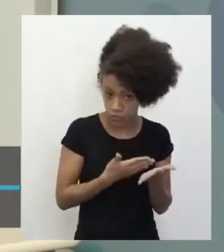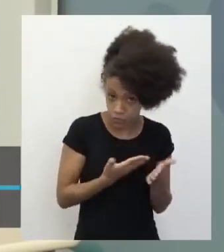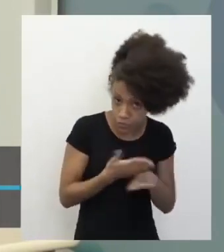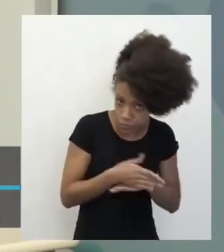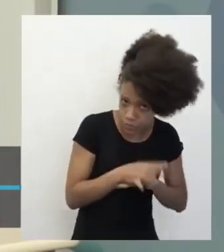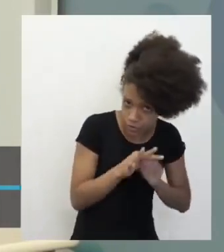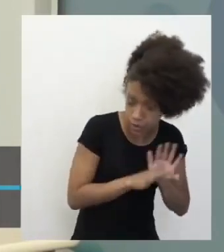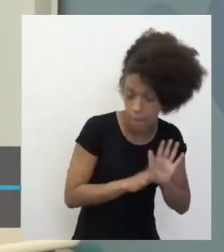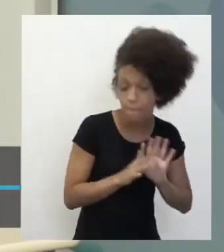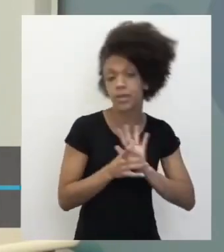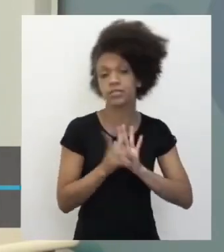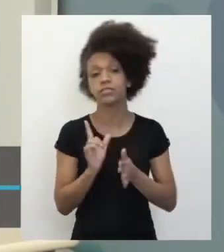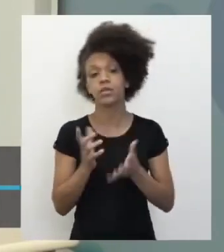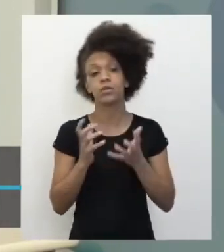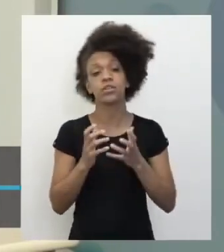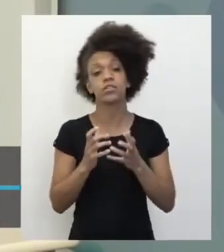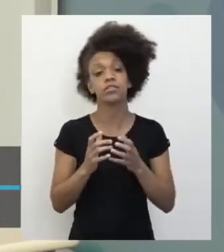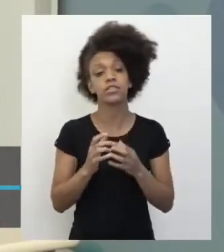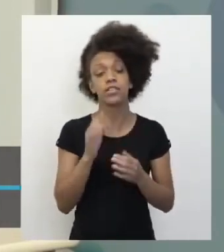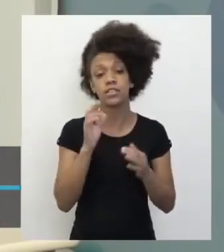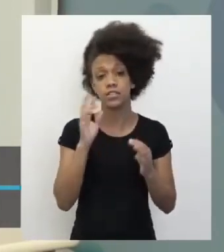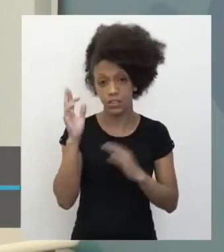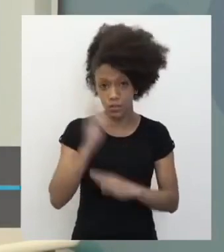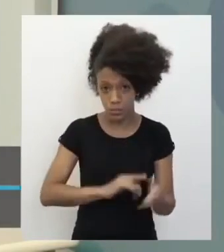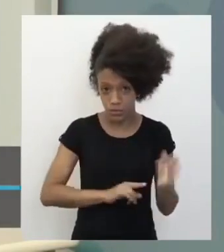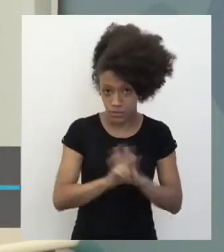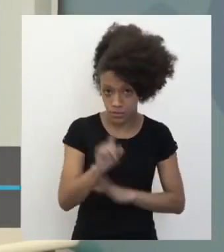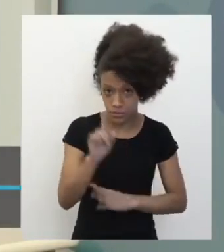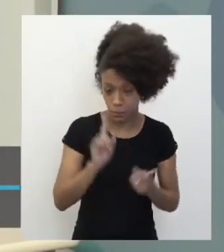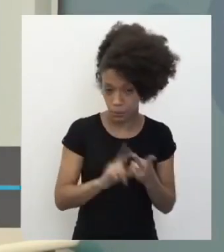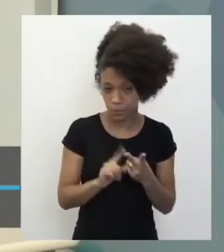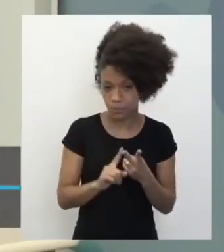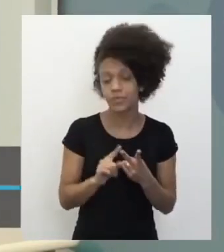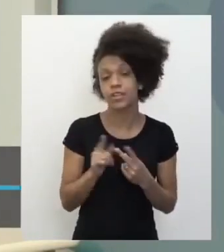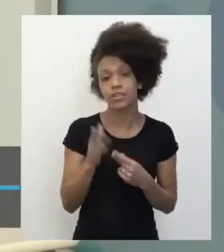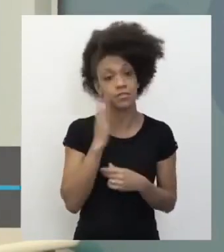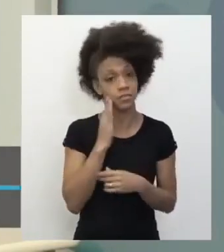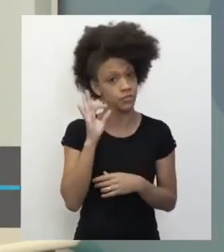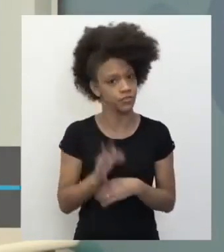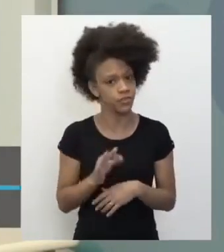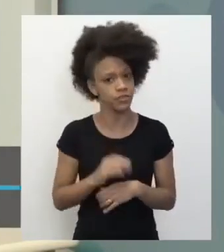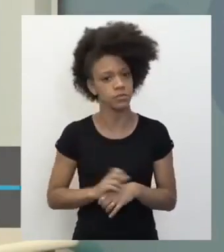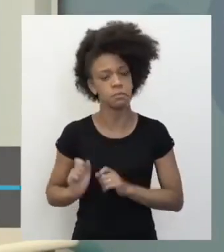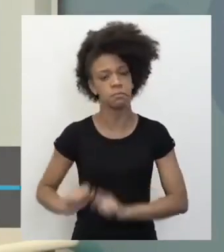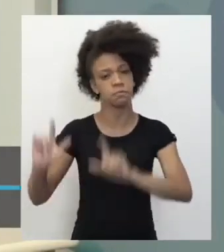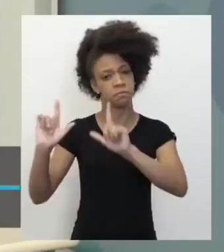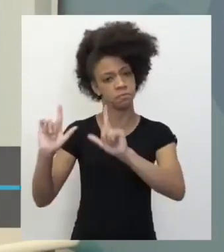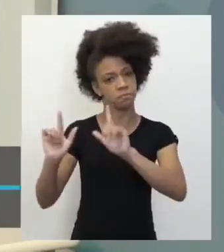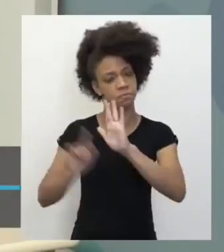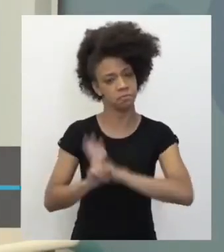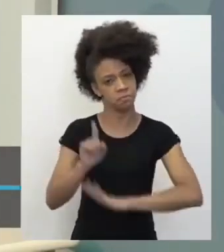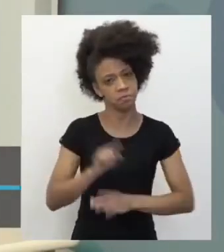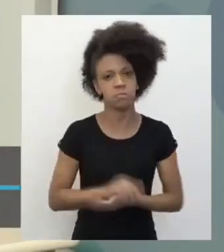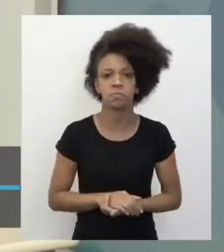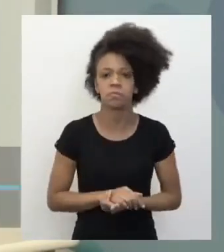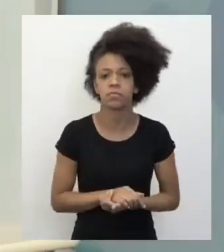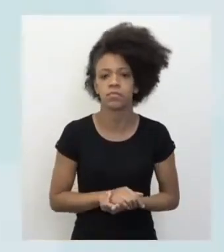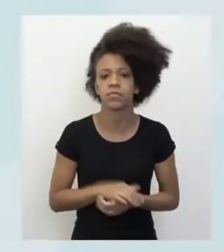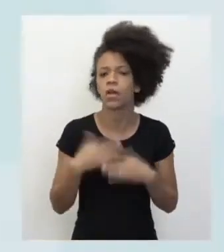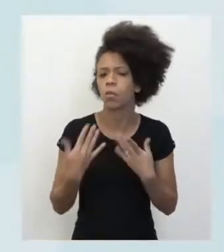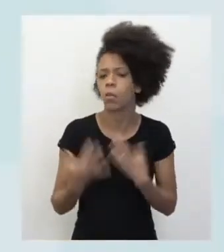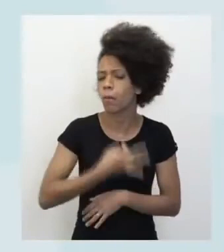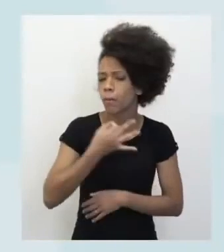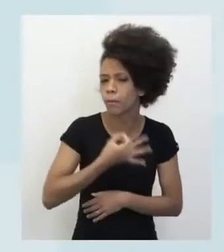mas antes eu queria que vocês respondessem a próxima pergunta para saber que vocês estão aí de fato. Na tela, a próxima pergunta. Qual é a sua